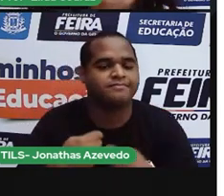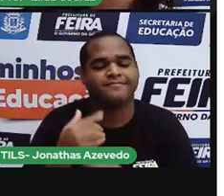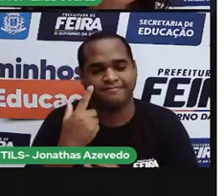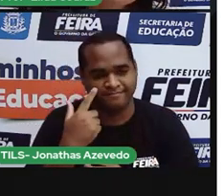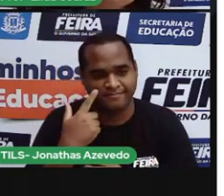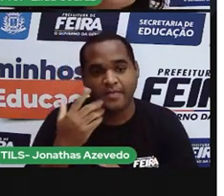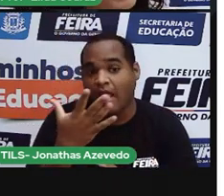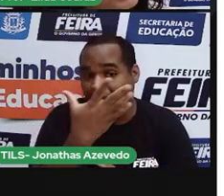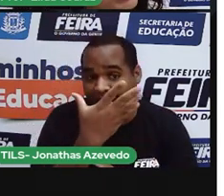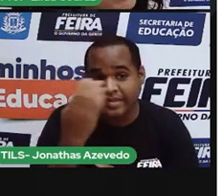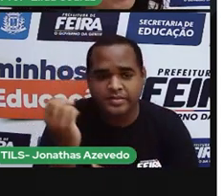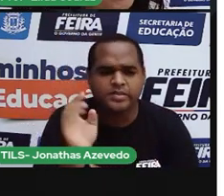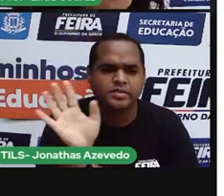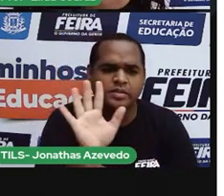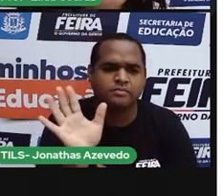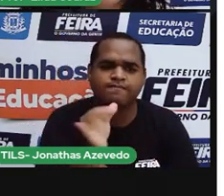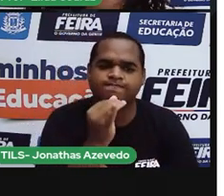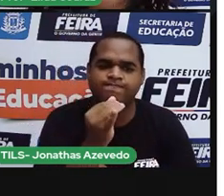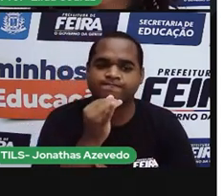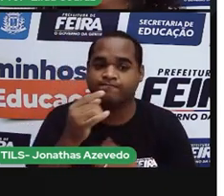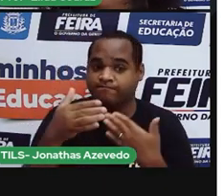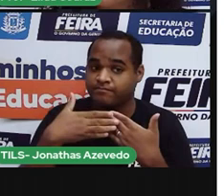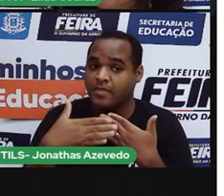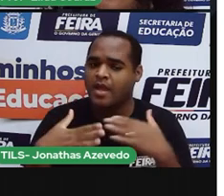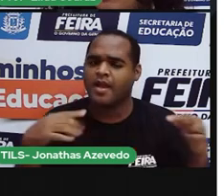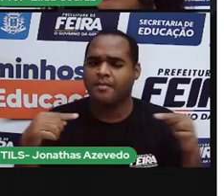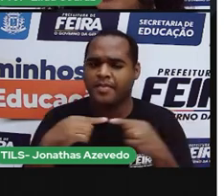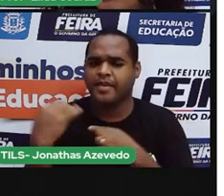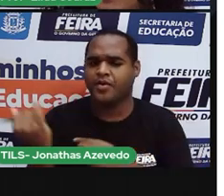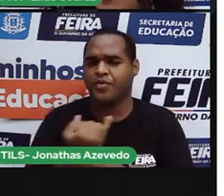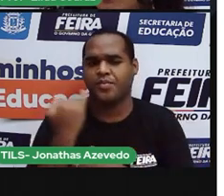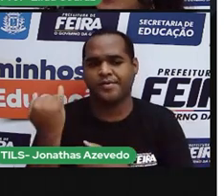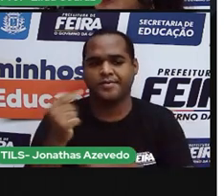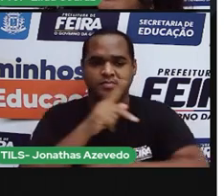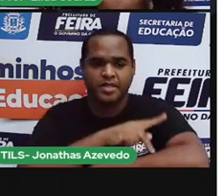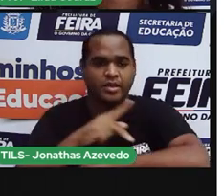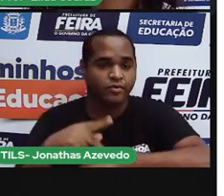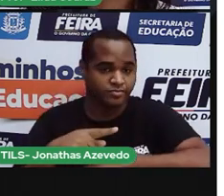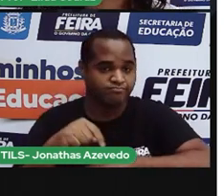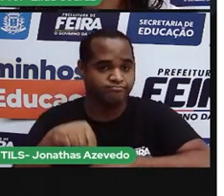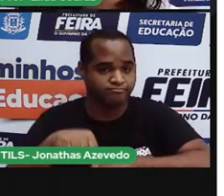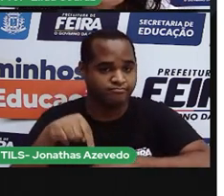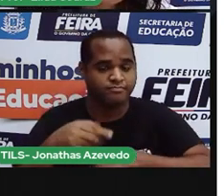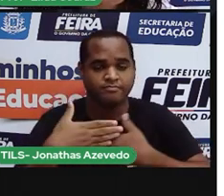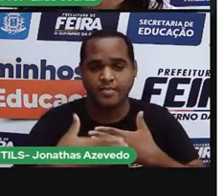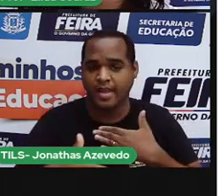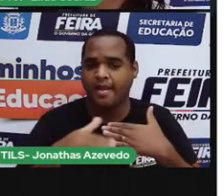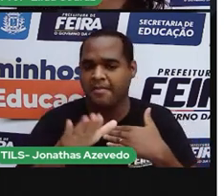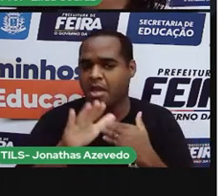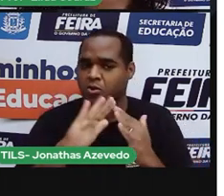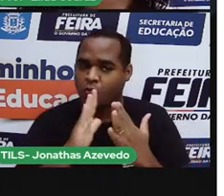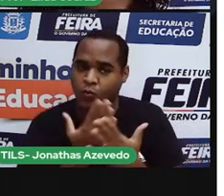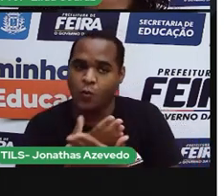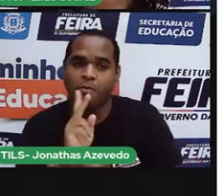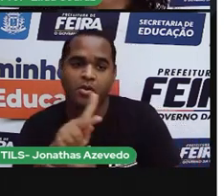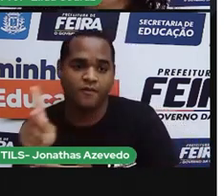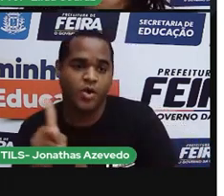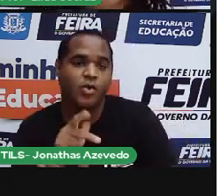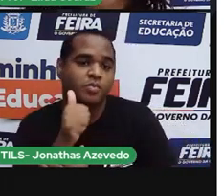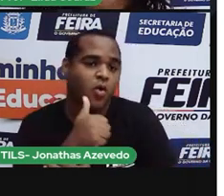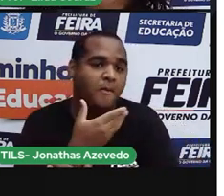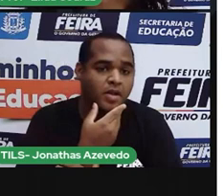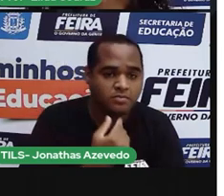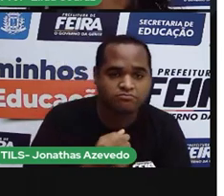esqueça, as atividades do YouTube fazem parte do nosso percurso pedagógico, mas a sua escola, o seu professor, a